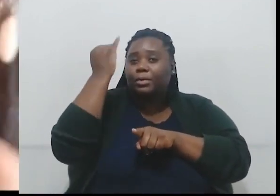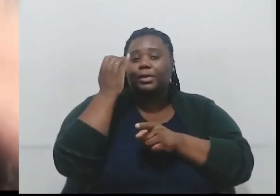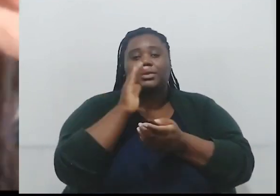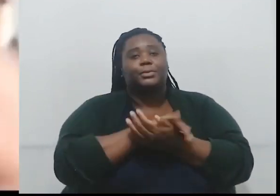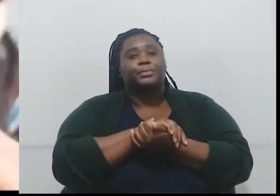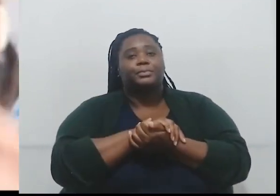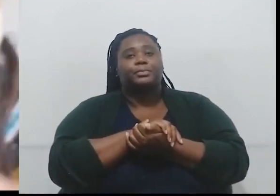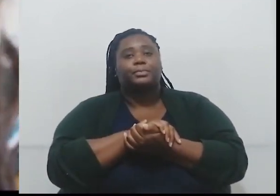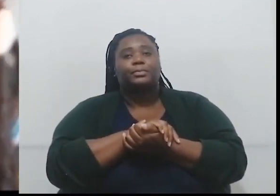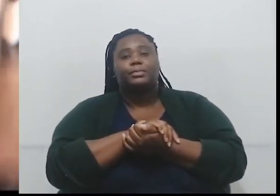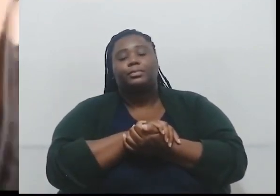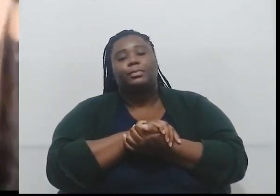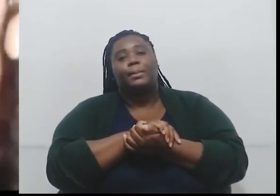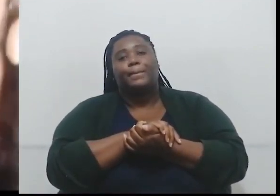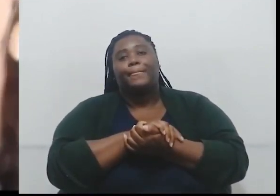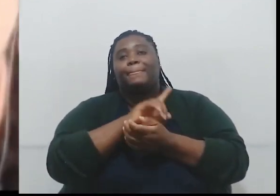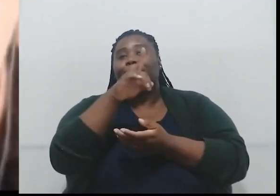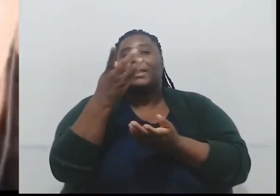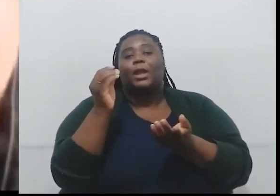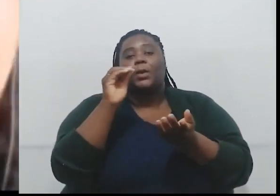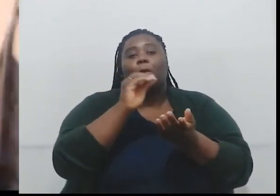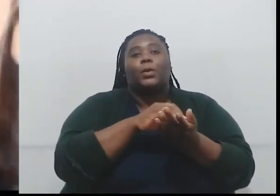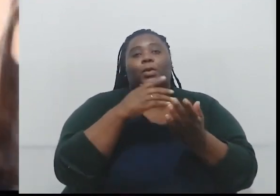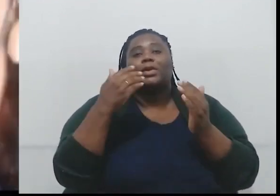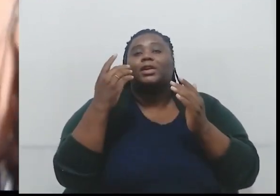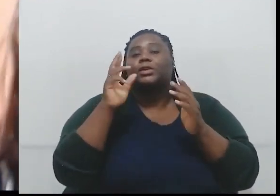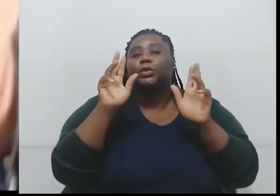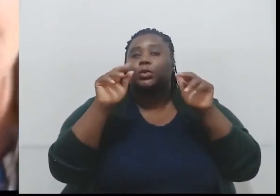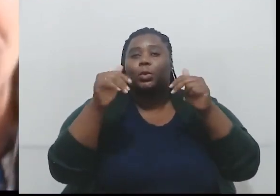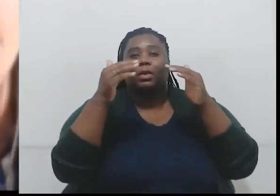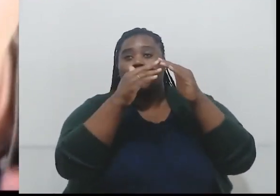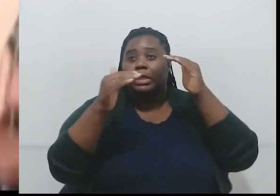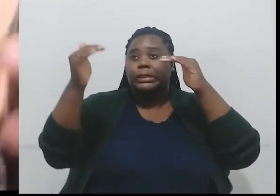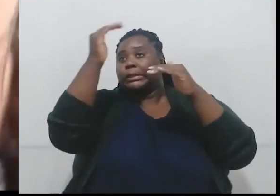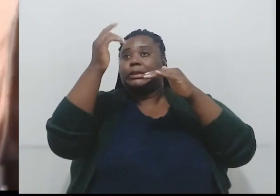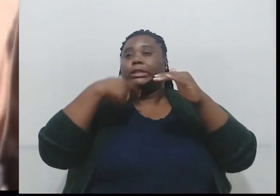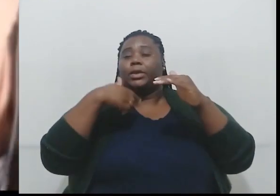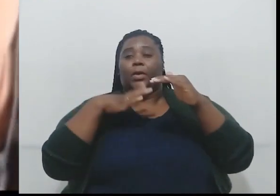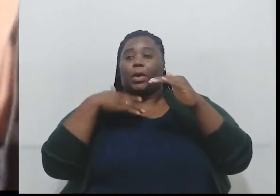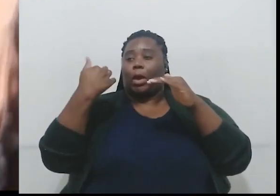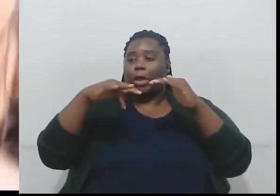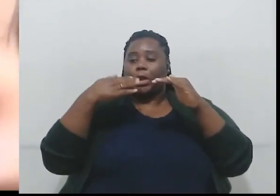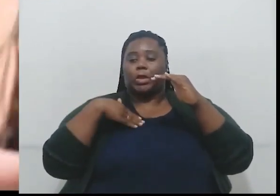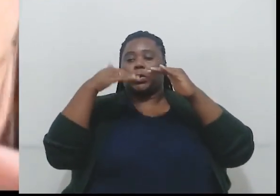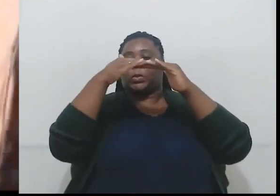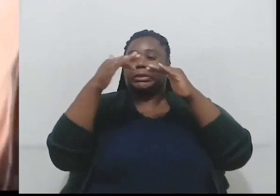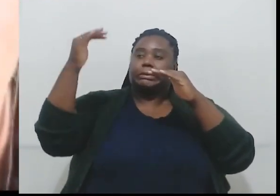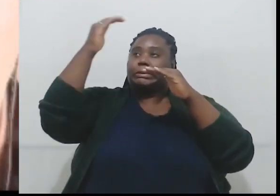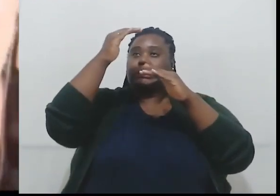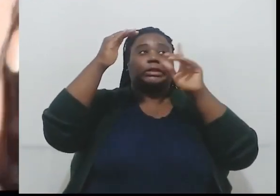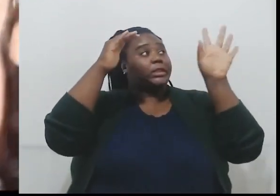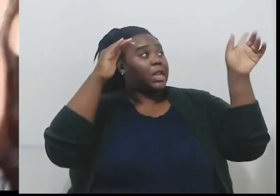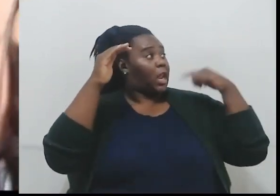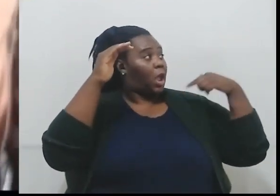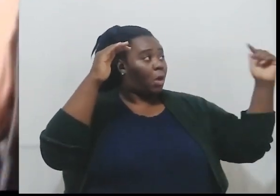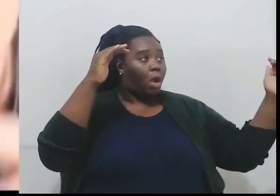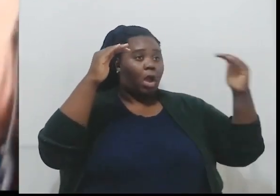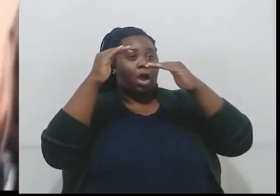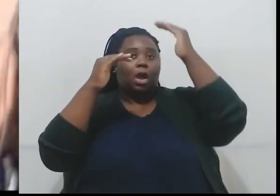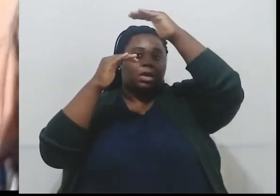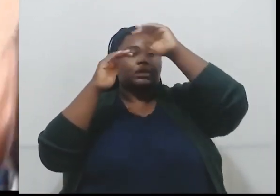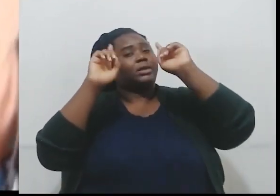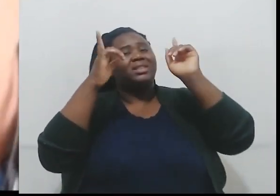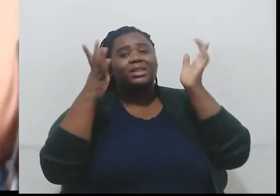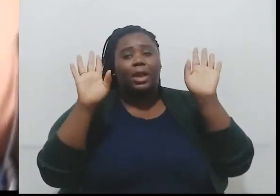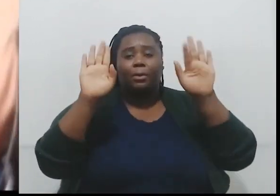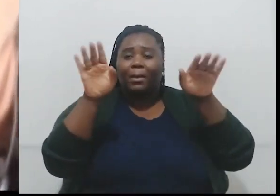sempre nada em detrimento, assim, minha dor não pode ser maior que a sua, nem menor. A gente tem que entender os nossos lugares de opressão, nossas violências,